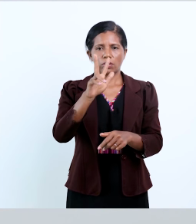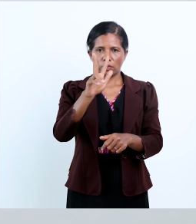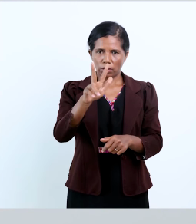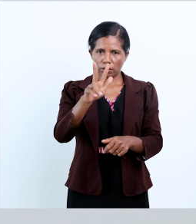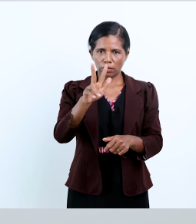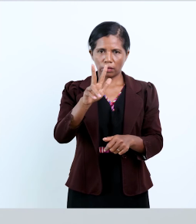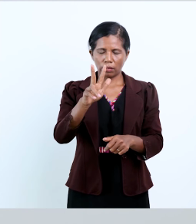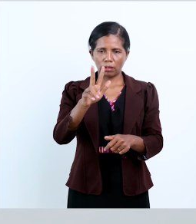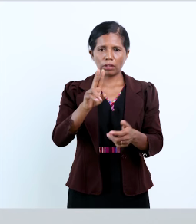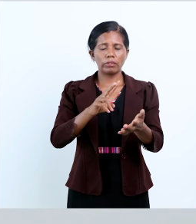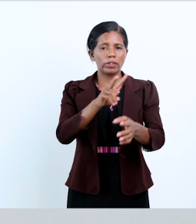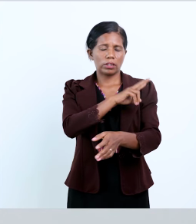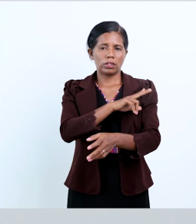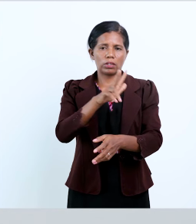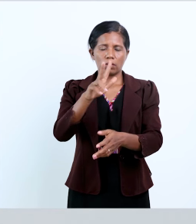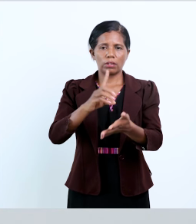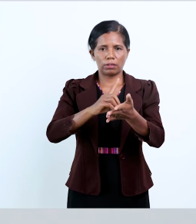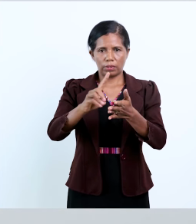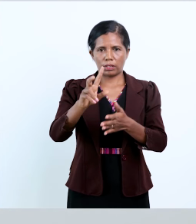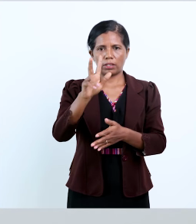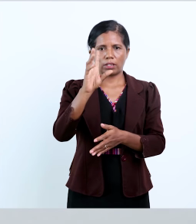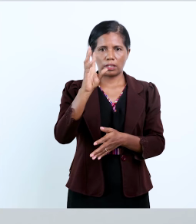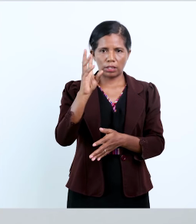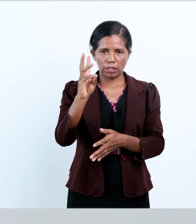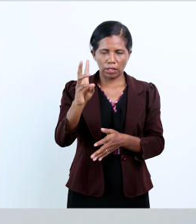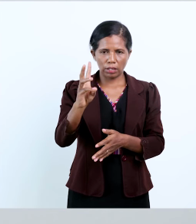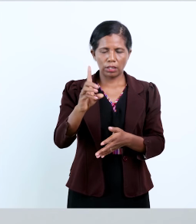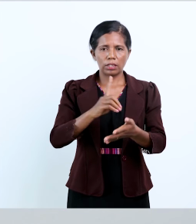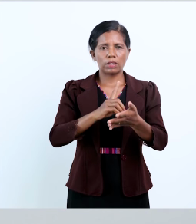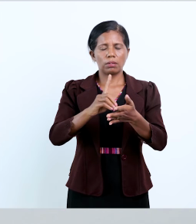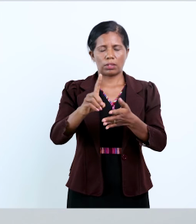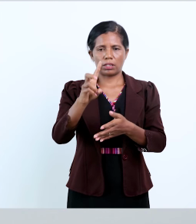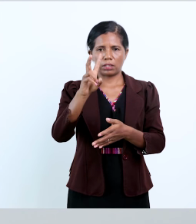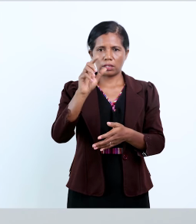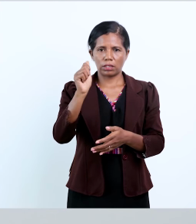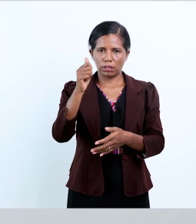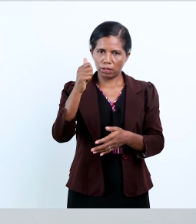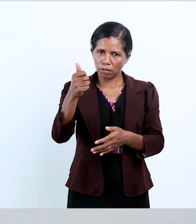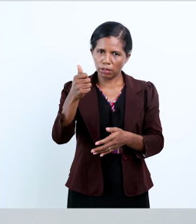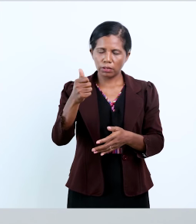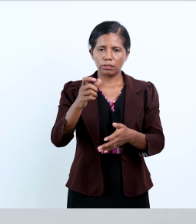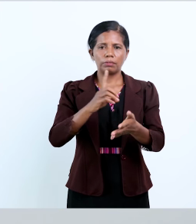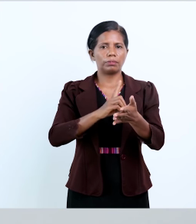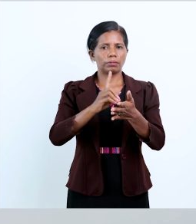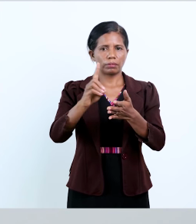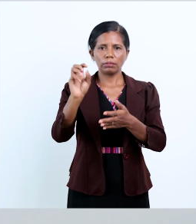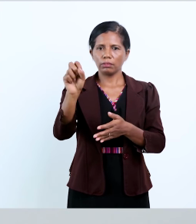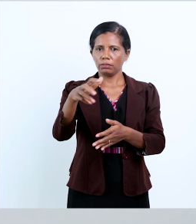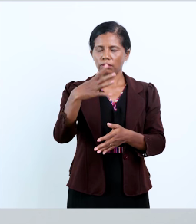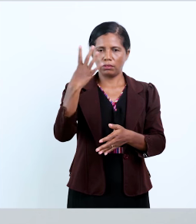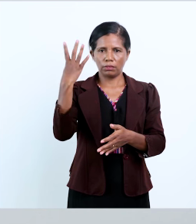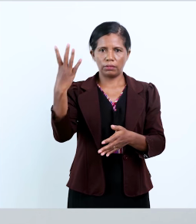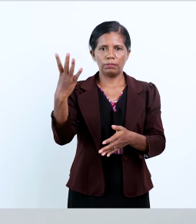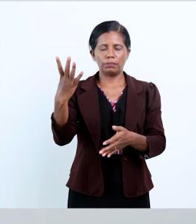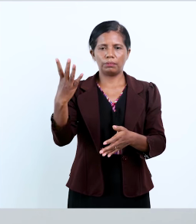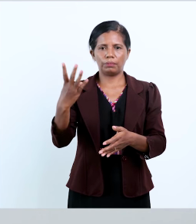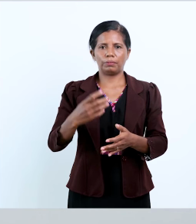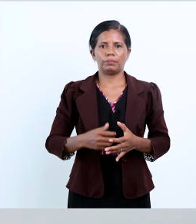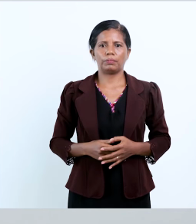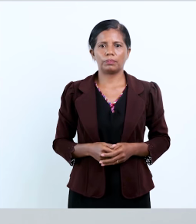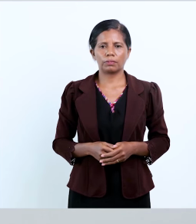for dose tolu, iha semana neng, semana sanulu, no semana sanulu